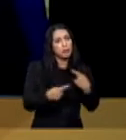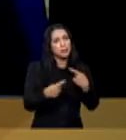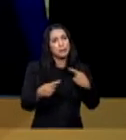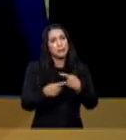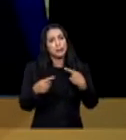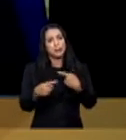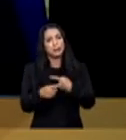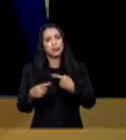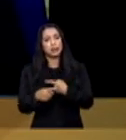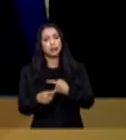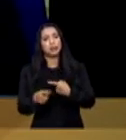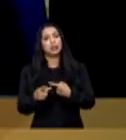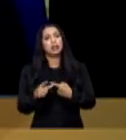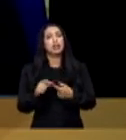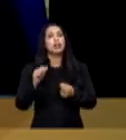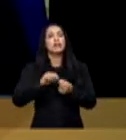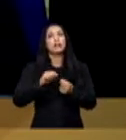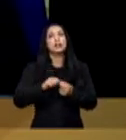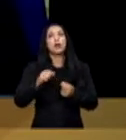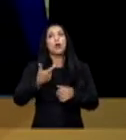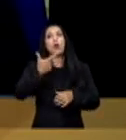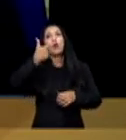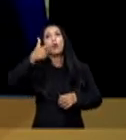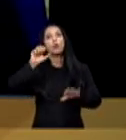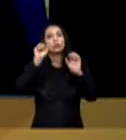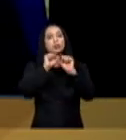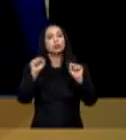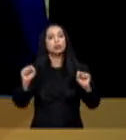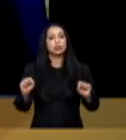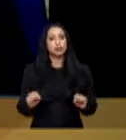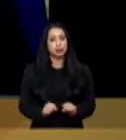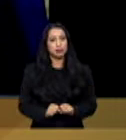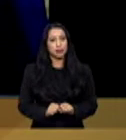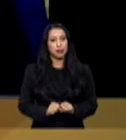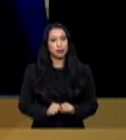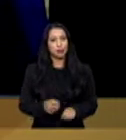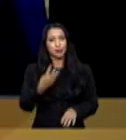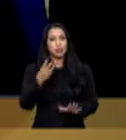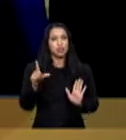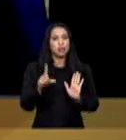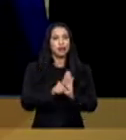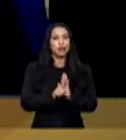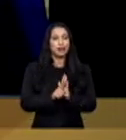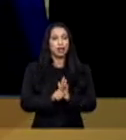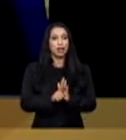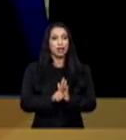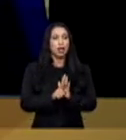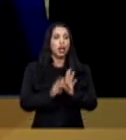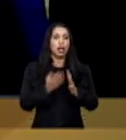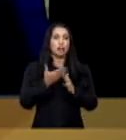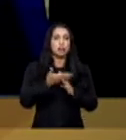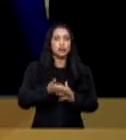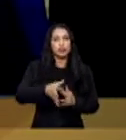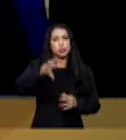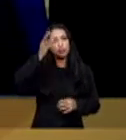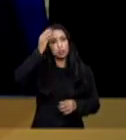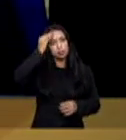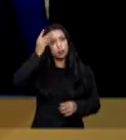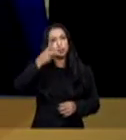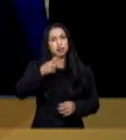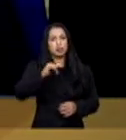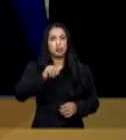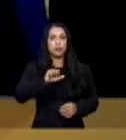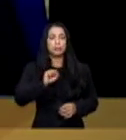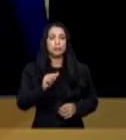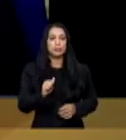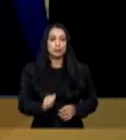para criar-se um terceiro sistema, lex tertia, pela via da interpretação, sob pena de